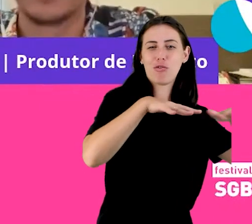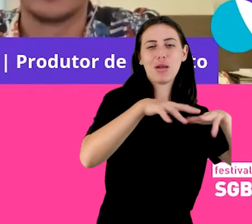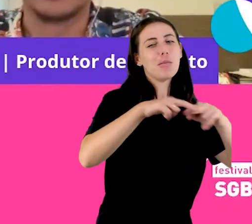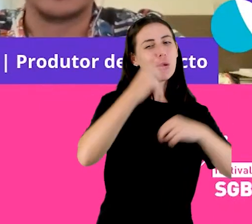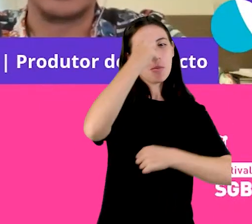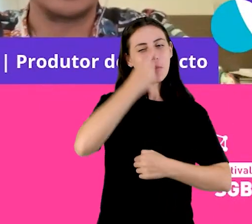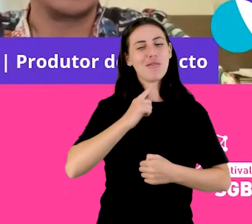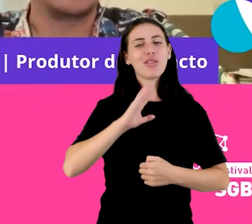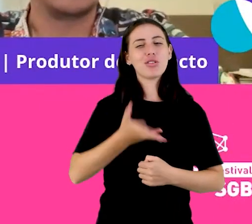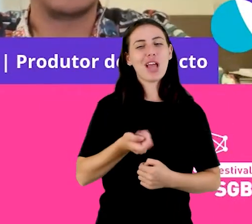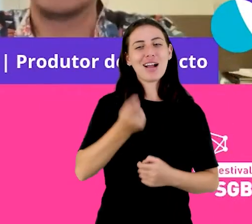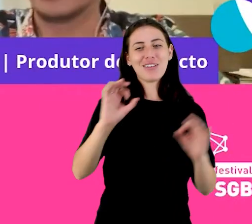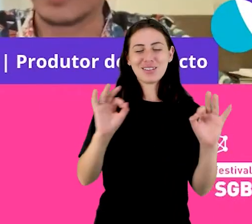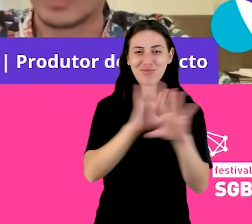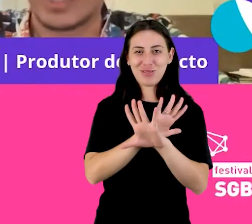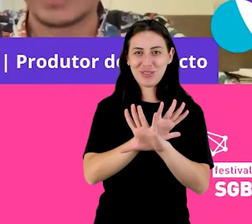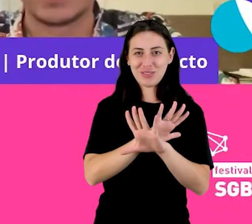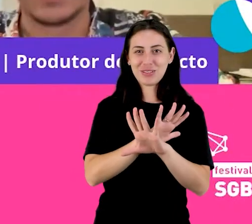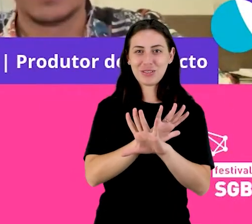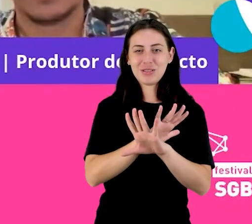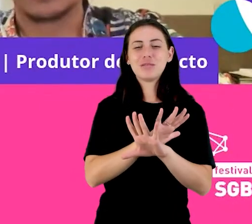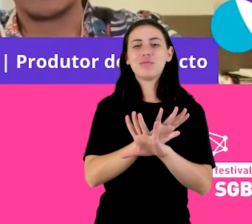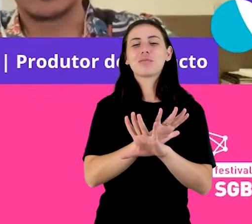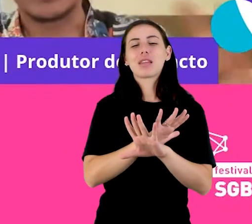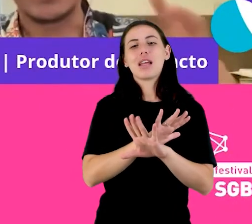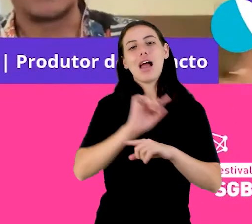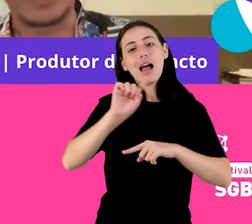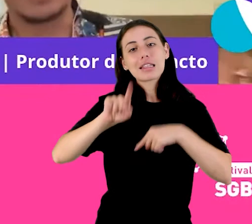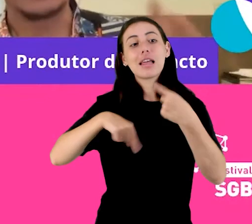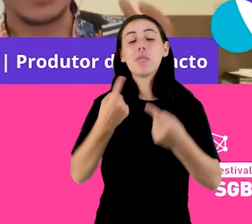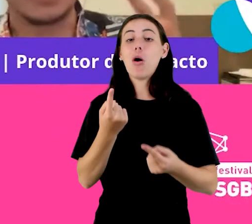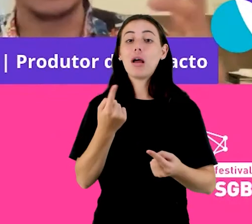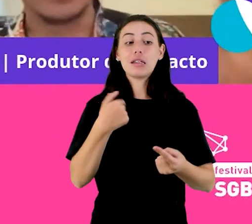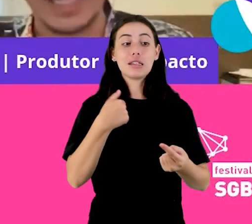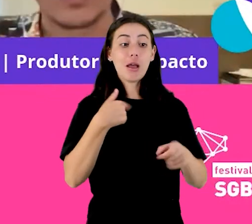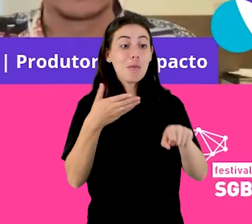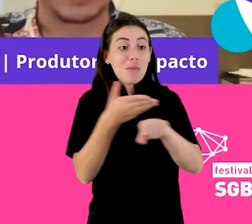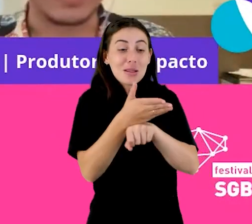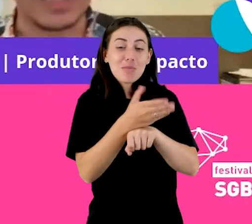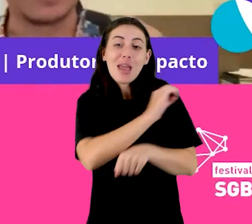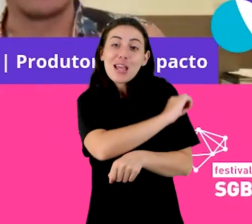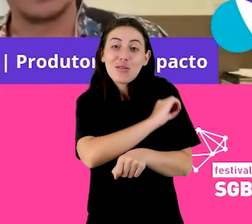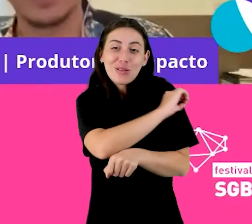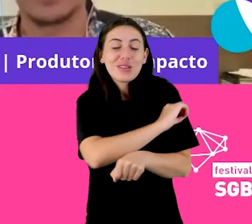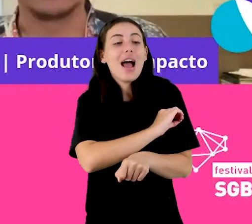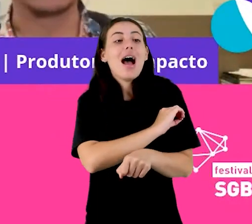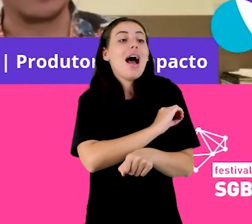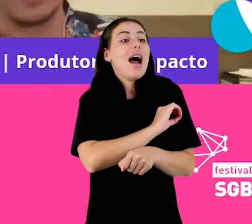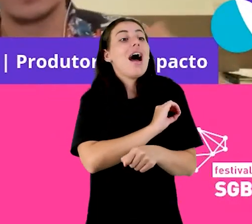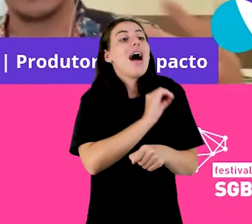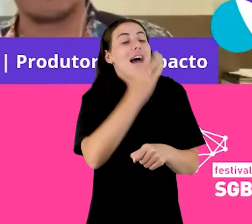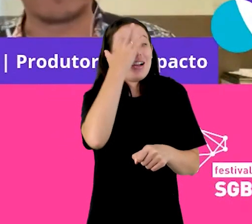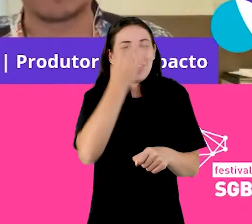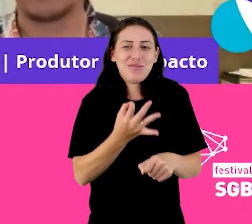sabe? Há 20 anos atrás. Então, meio que a gente se identifica que a gente está ali dentro dos lugares, né? E eu